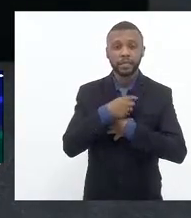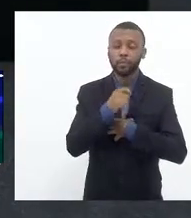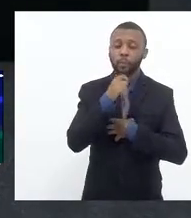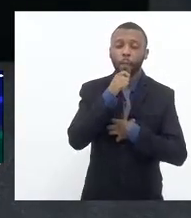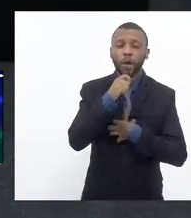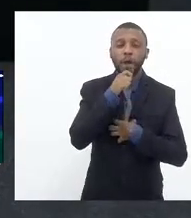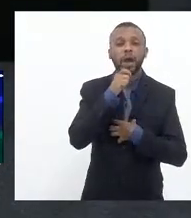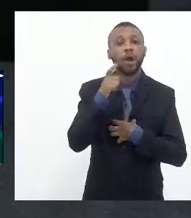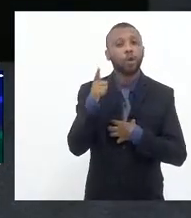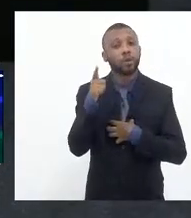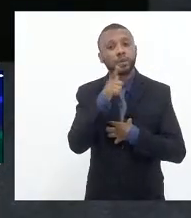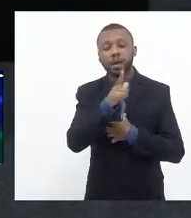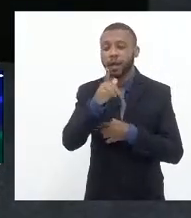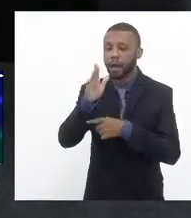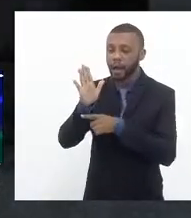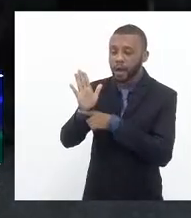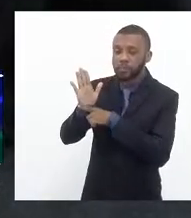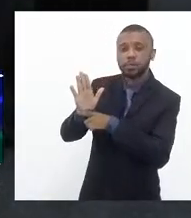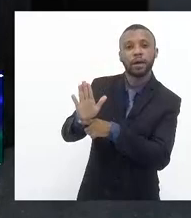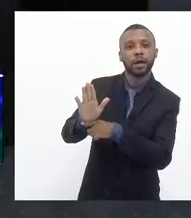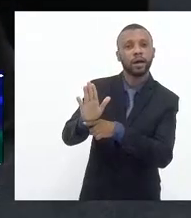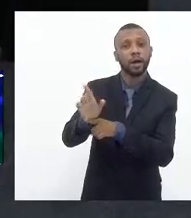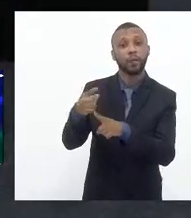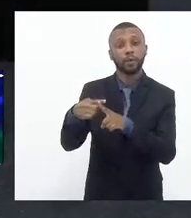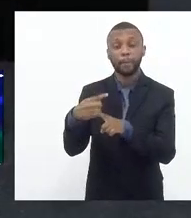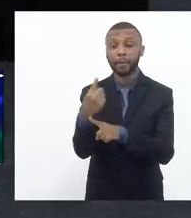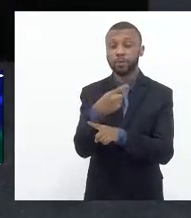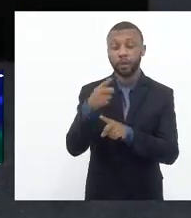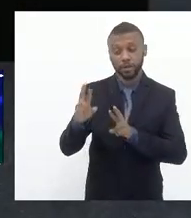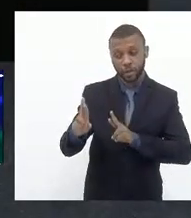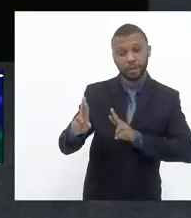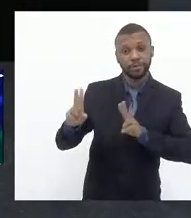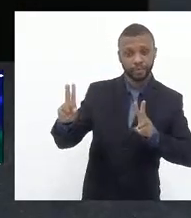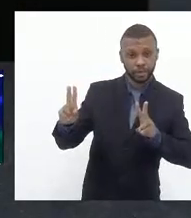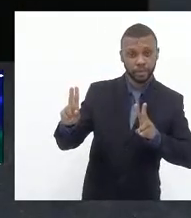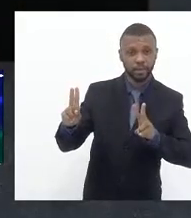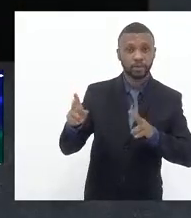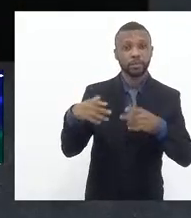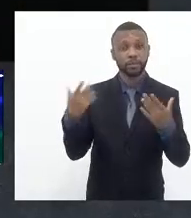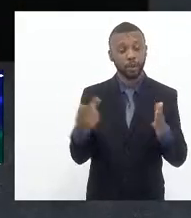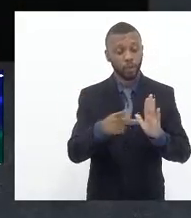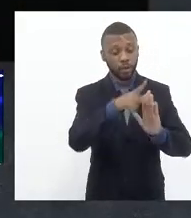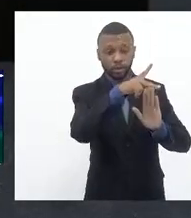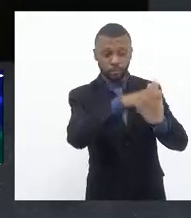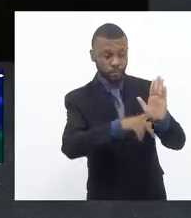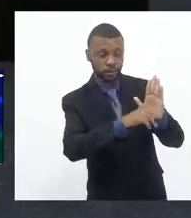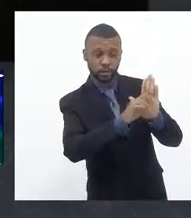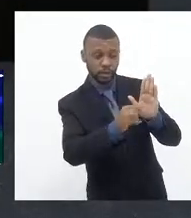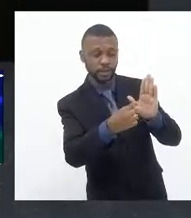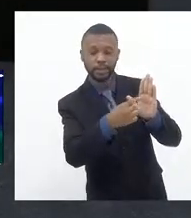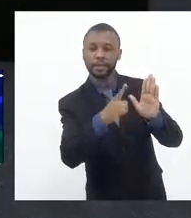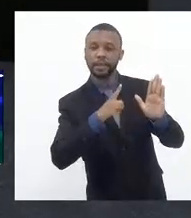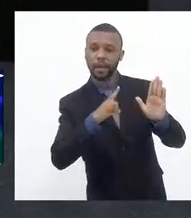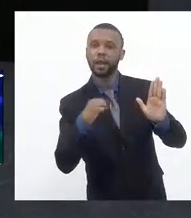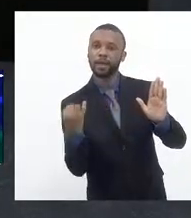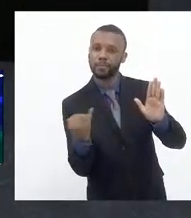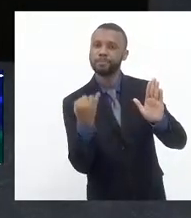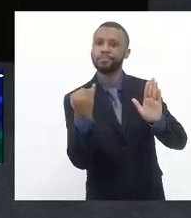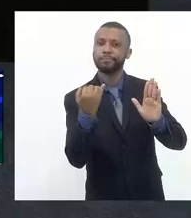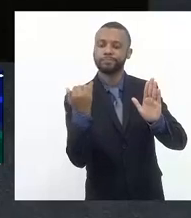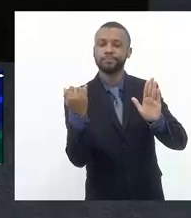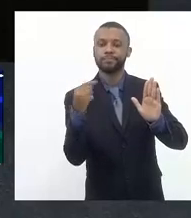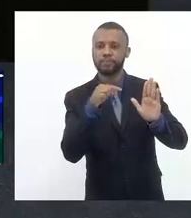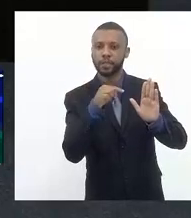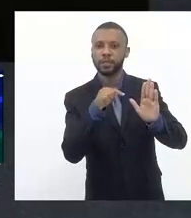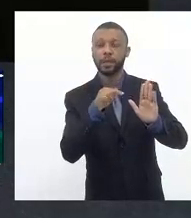ajudar, porque para nós também é diferente. Então, eu acho que esse projeto ele tem uma dimensão, talvez, que vários